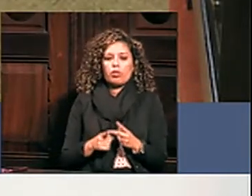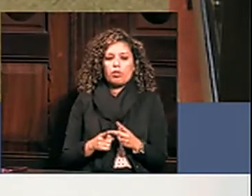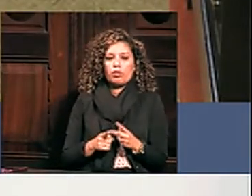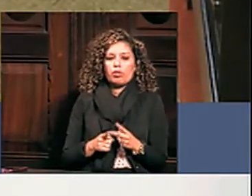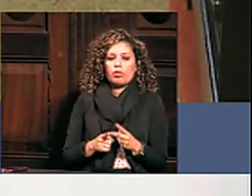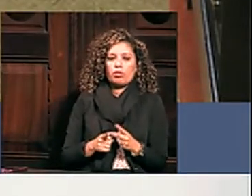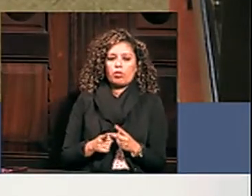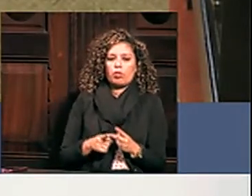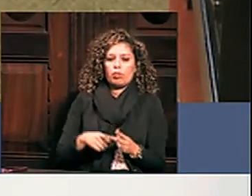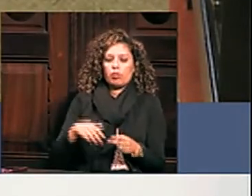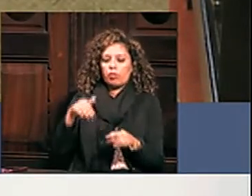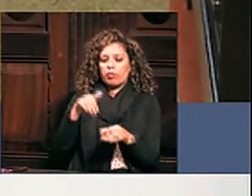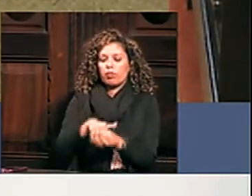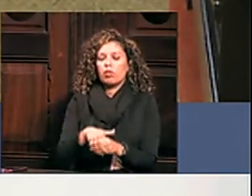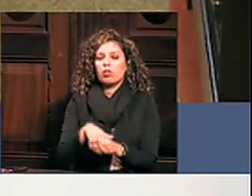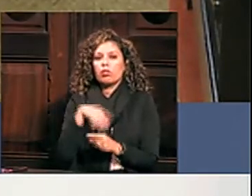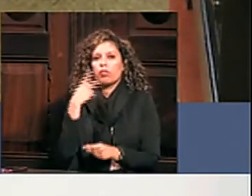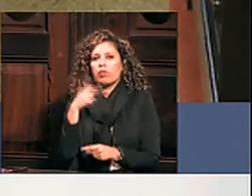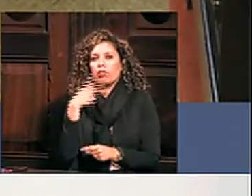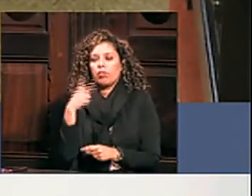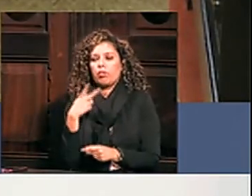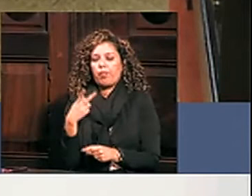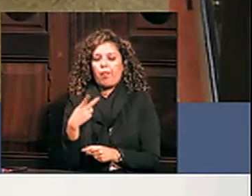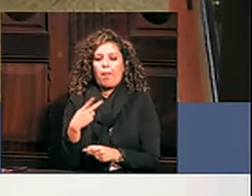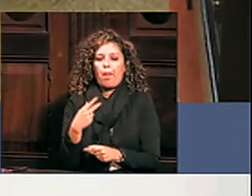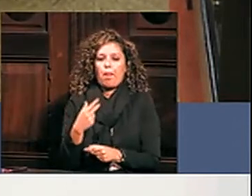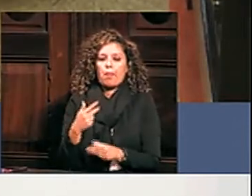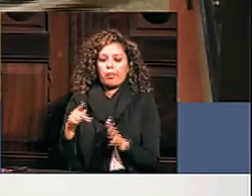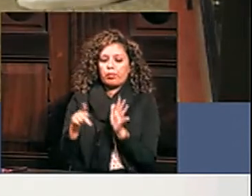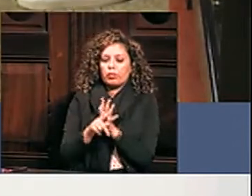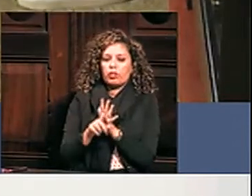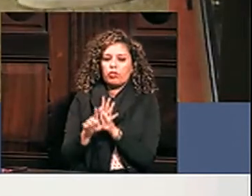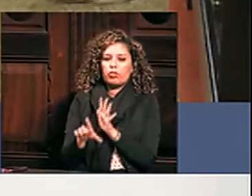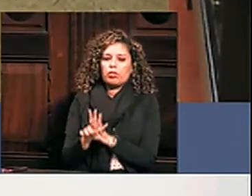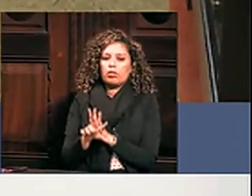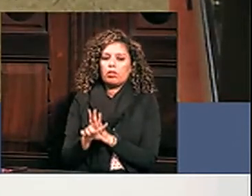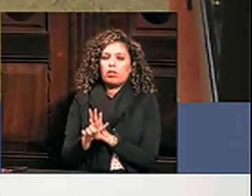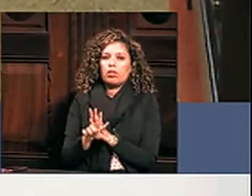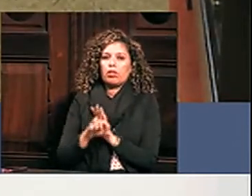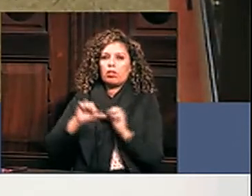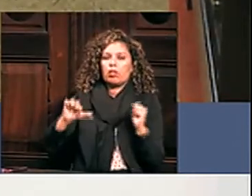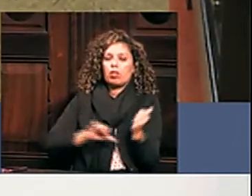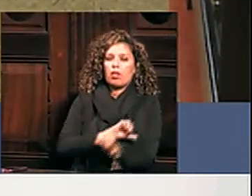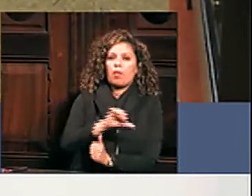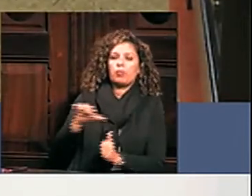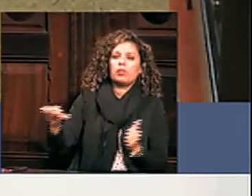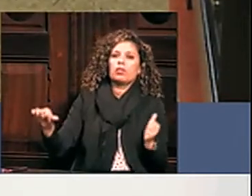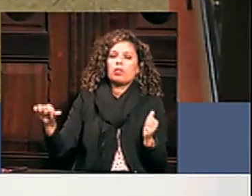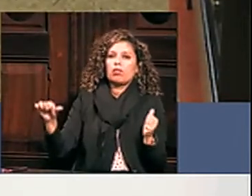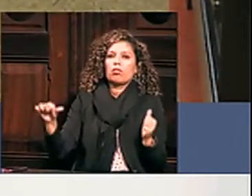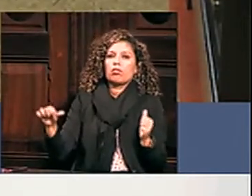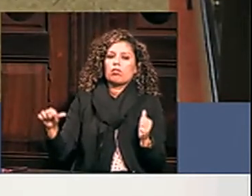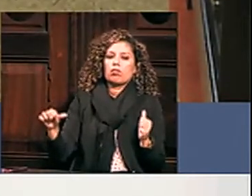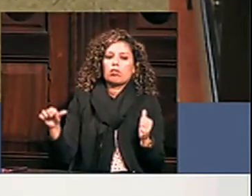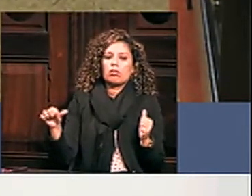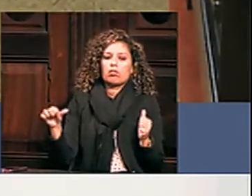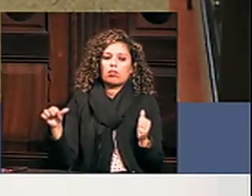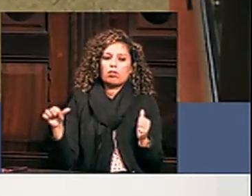voto. Sobre o projeto de modificação